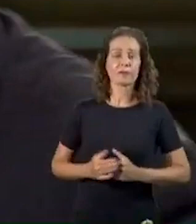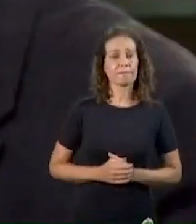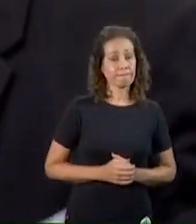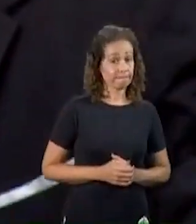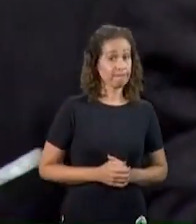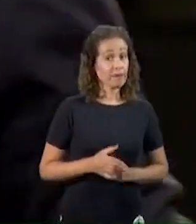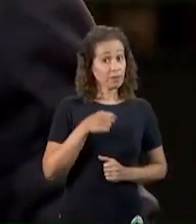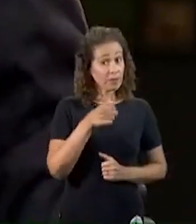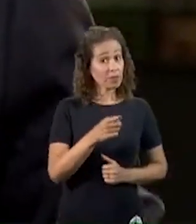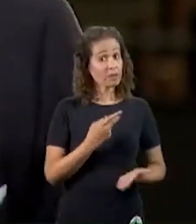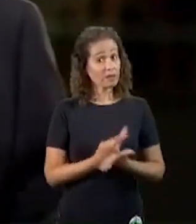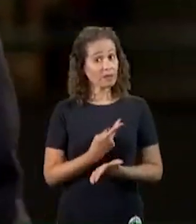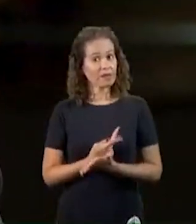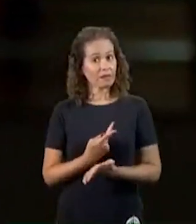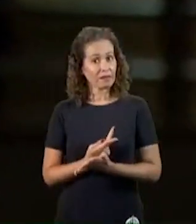mula.